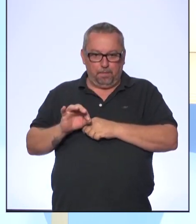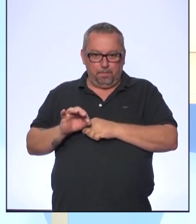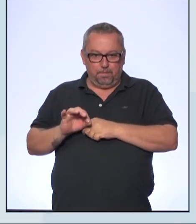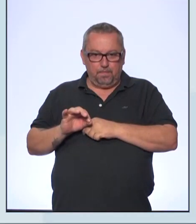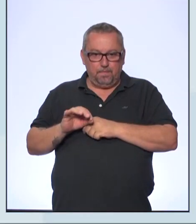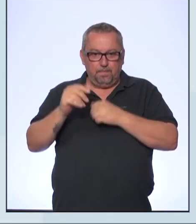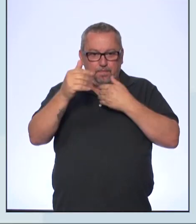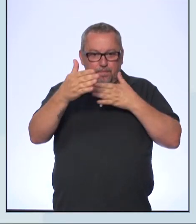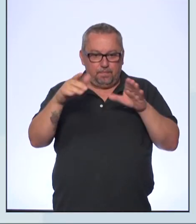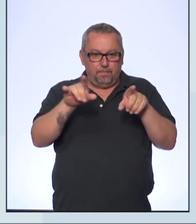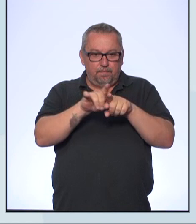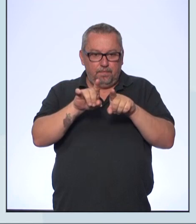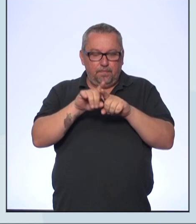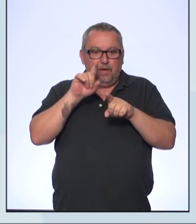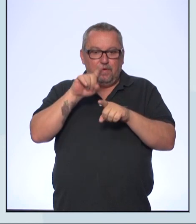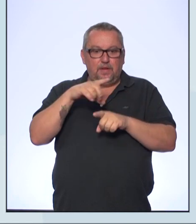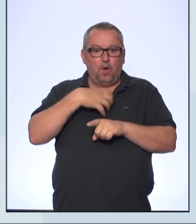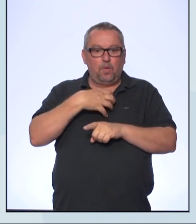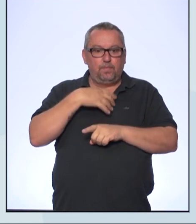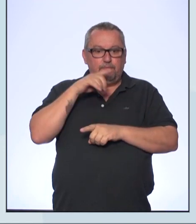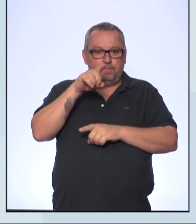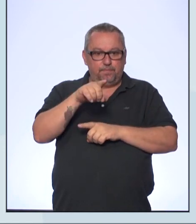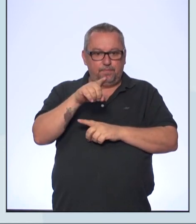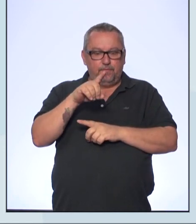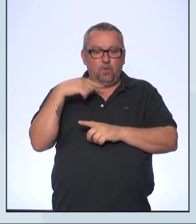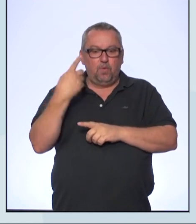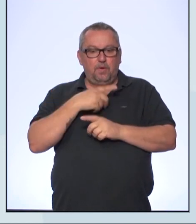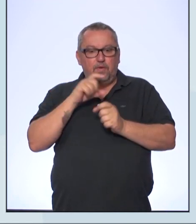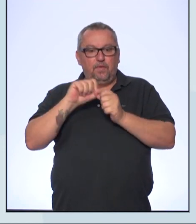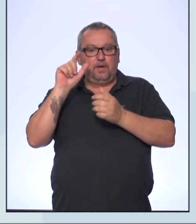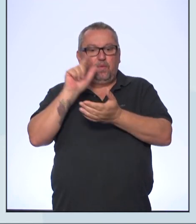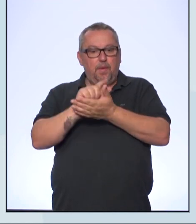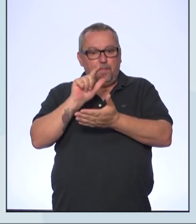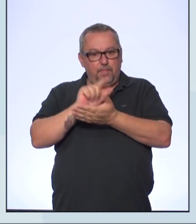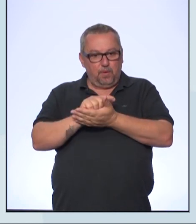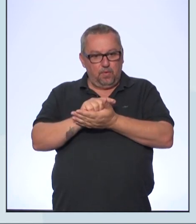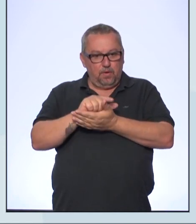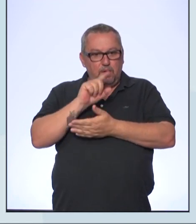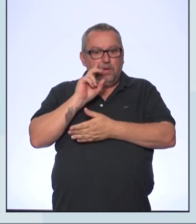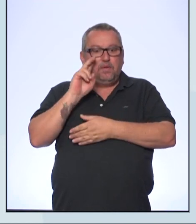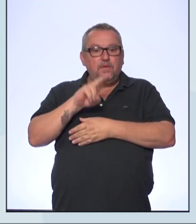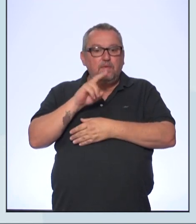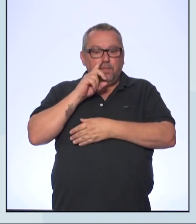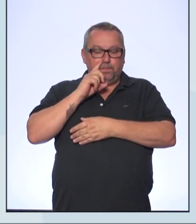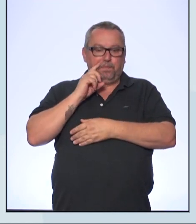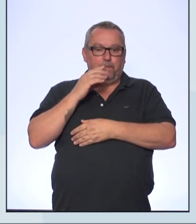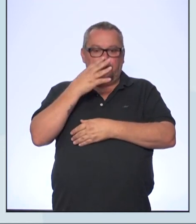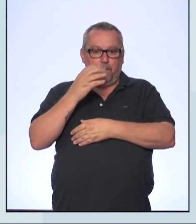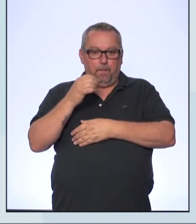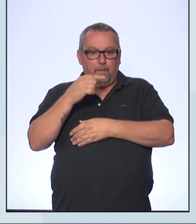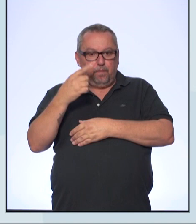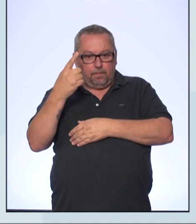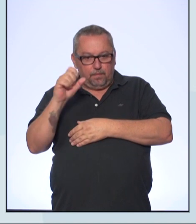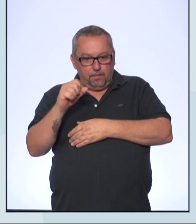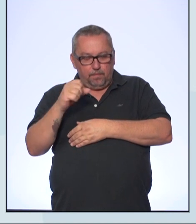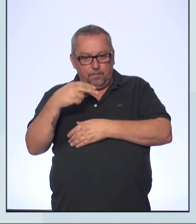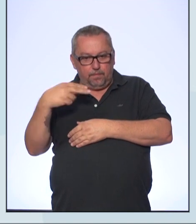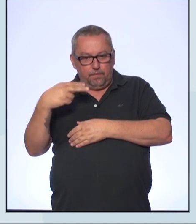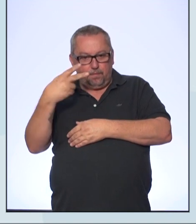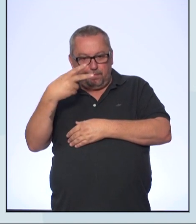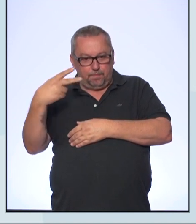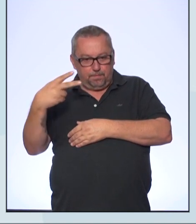vocês vai aparecer a forma, né, com que a gente faria no papel, que vocês podem fazer aí na casa de vocês. Então eu posso pensar